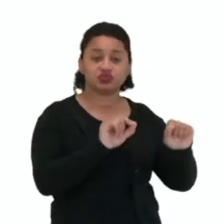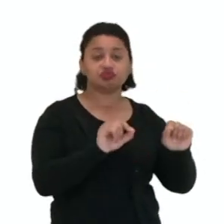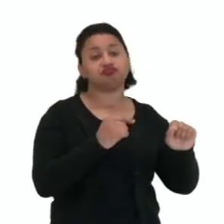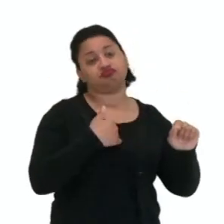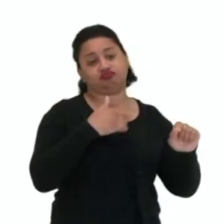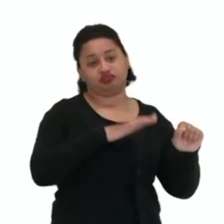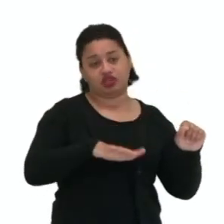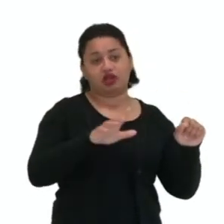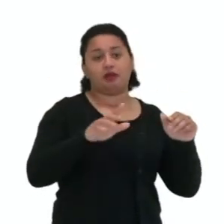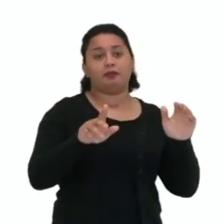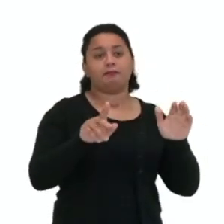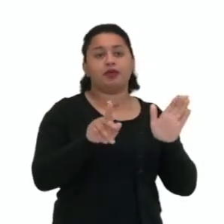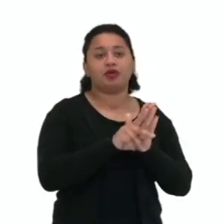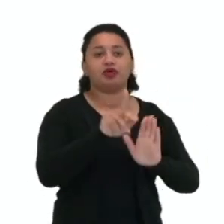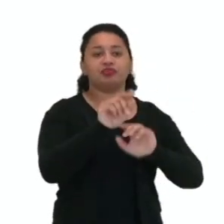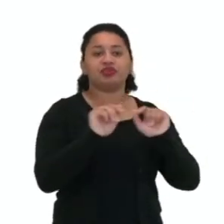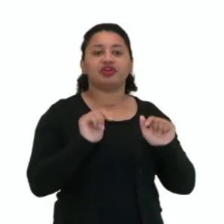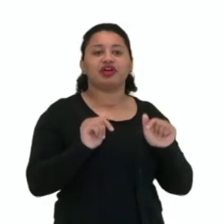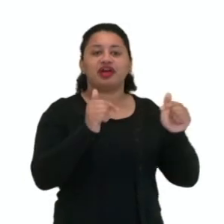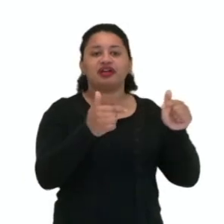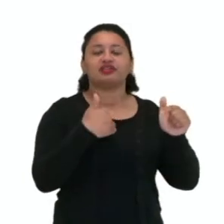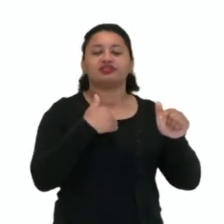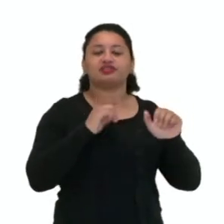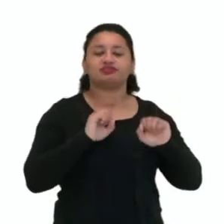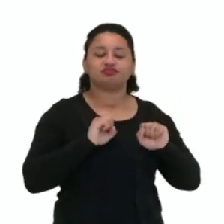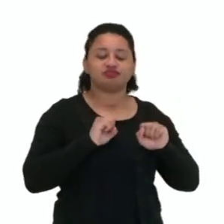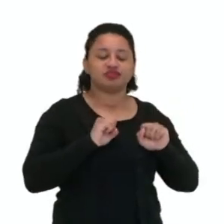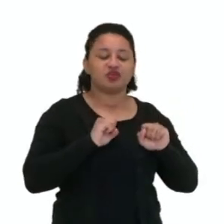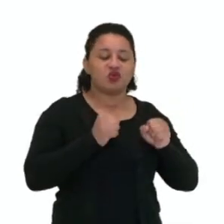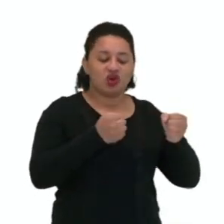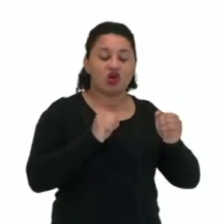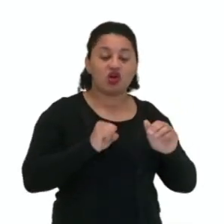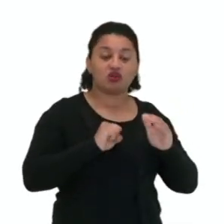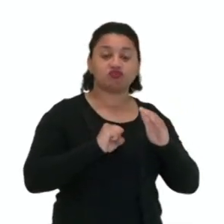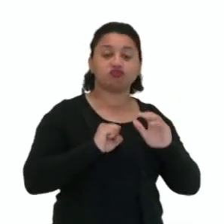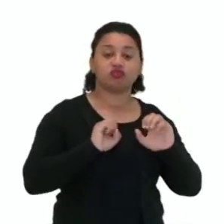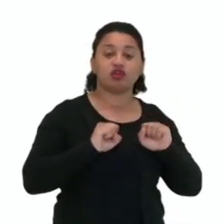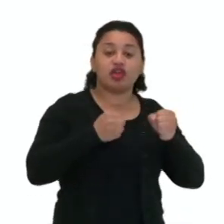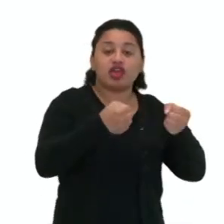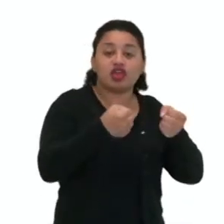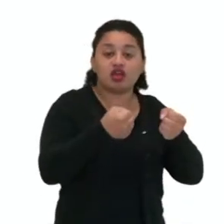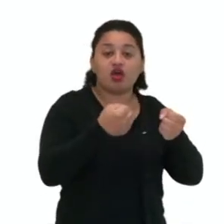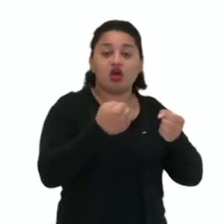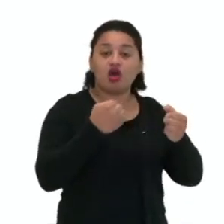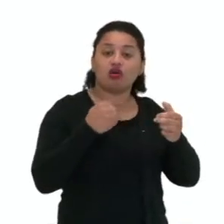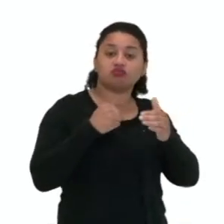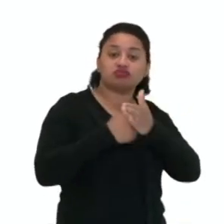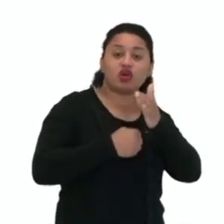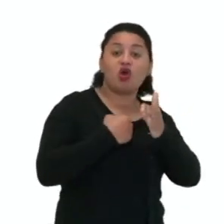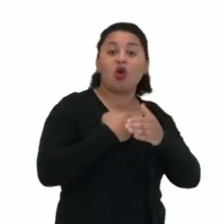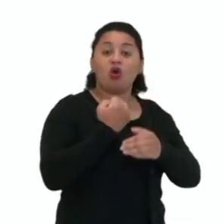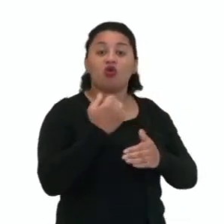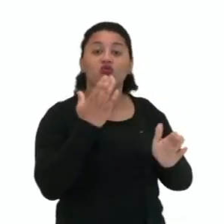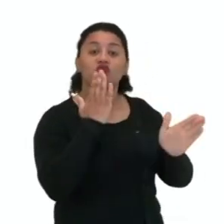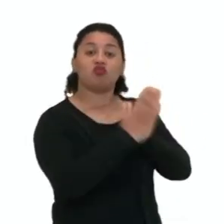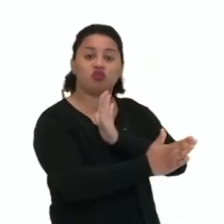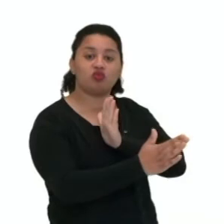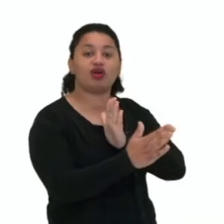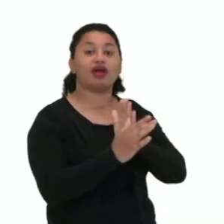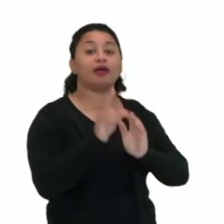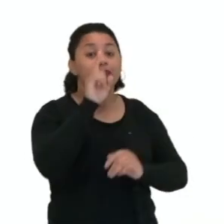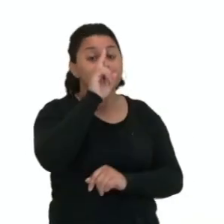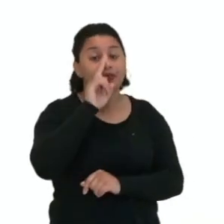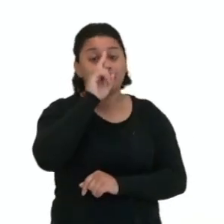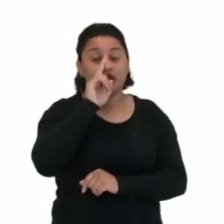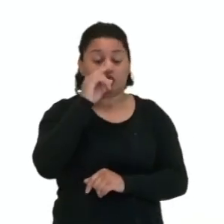geral, estão associadas a reações de luta ou fuga. Perigo! O nosso corpo tem que estar em alerta,